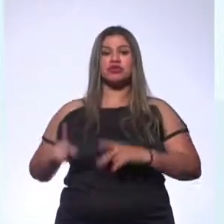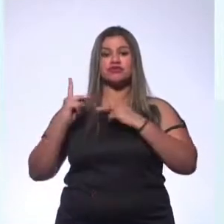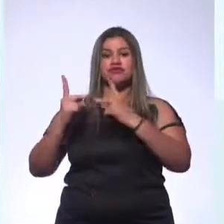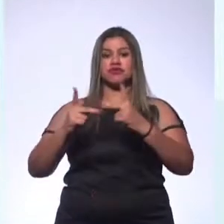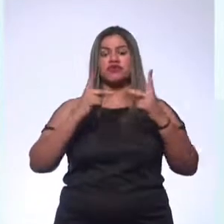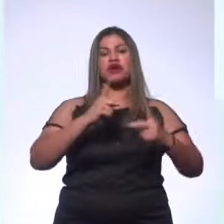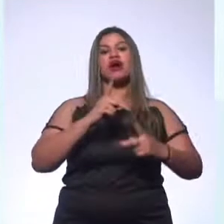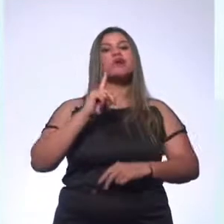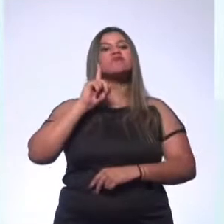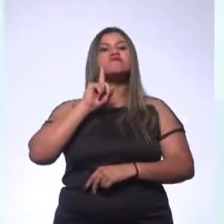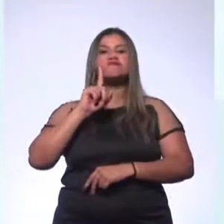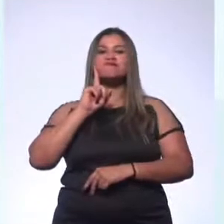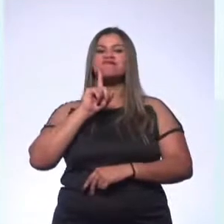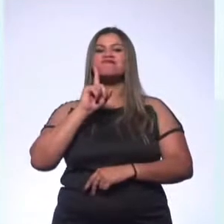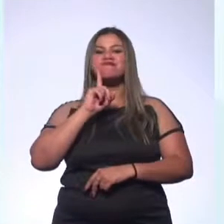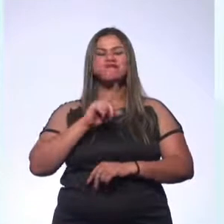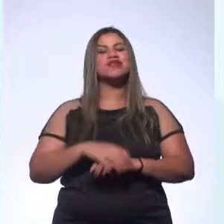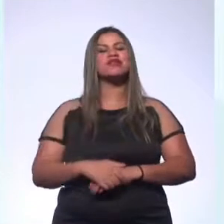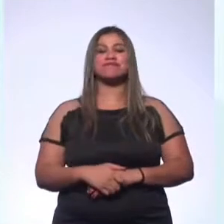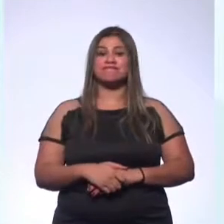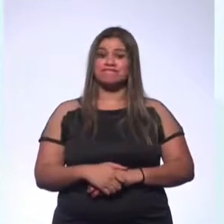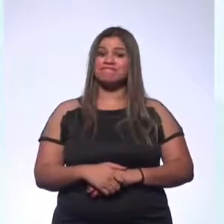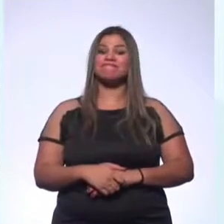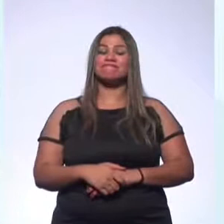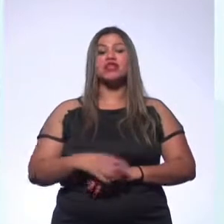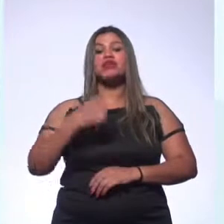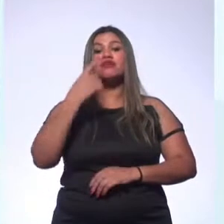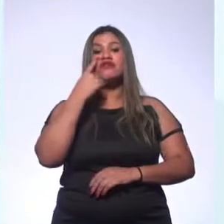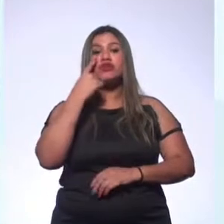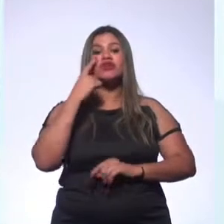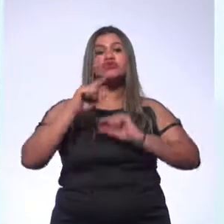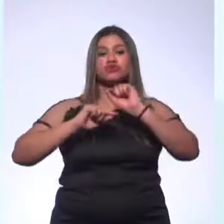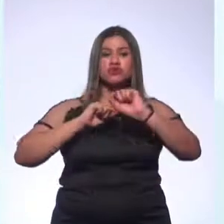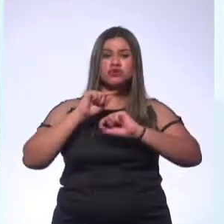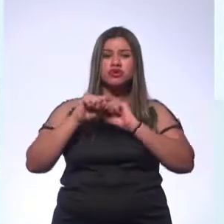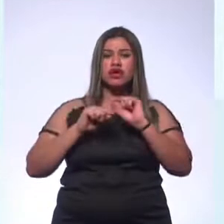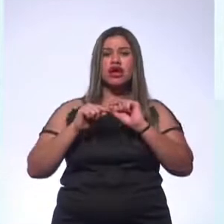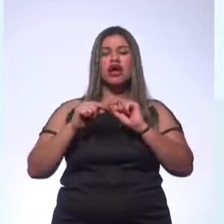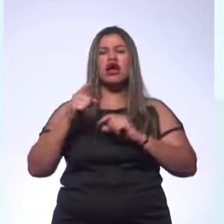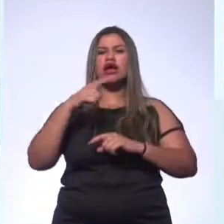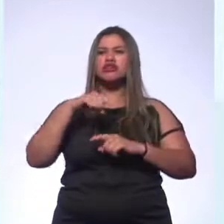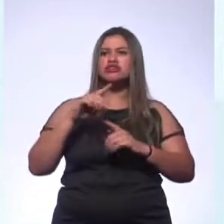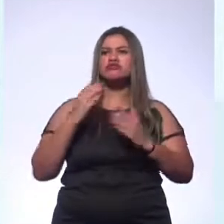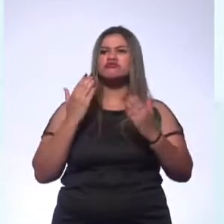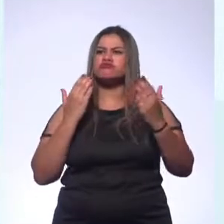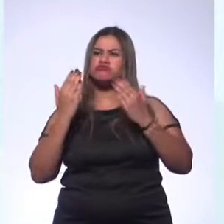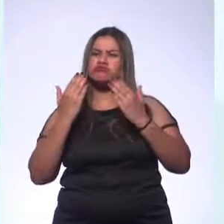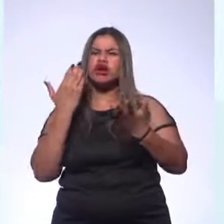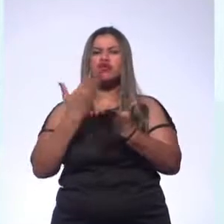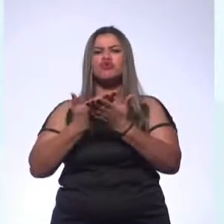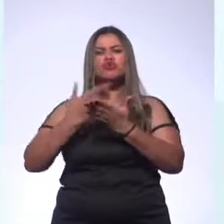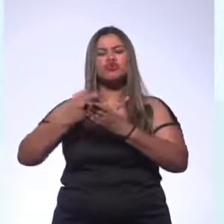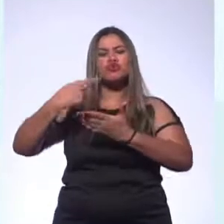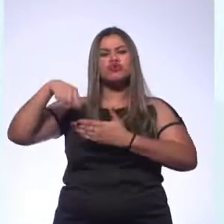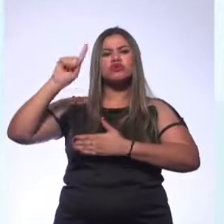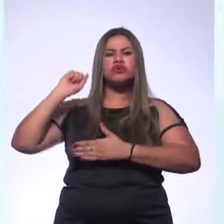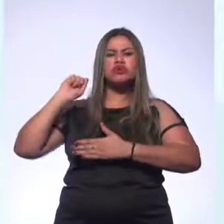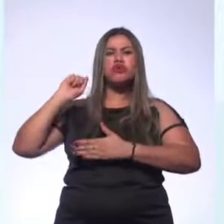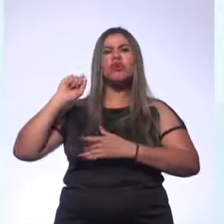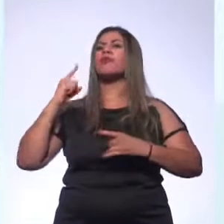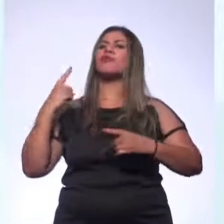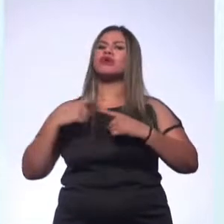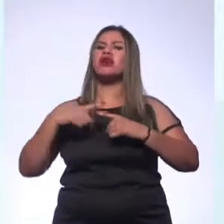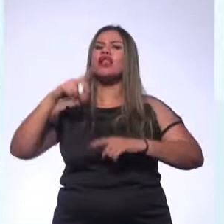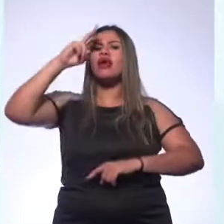Estados Unidos. Então, veja que aí nós podemos fazer o link com a aula anterior, porque nós